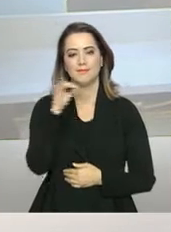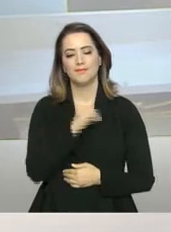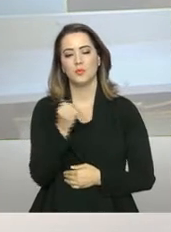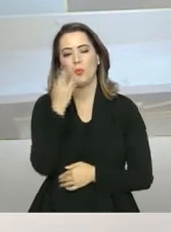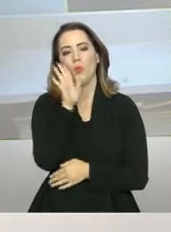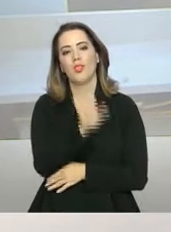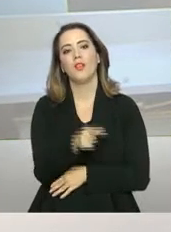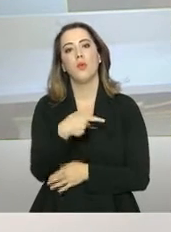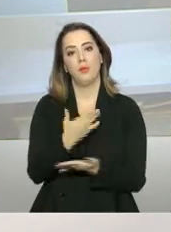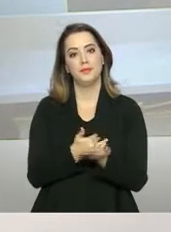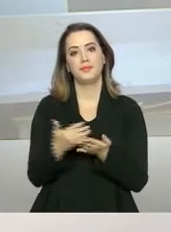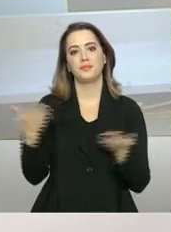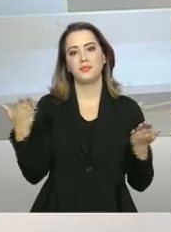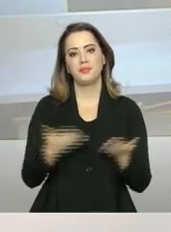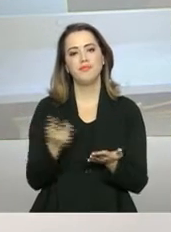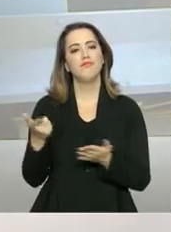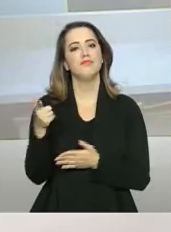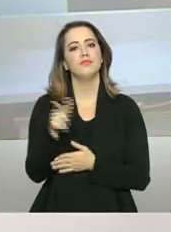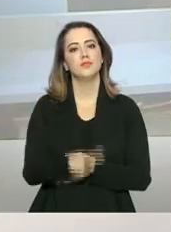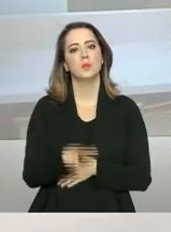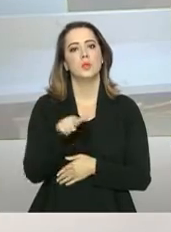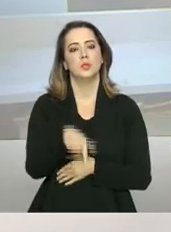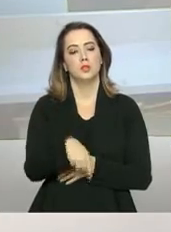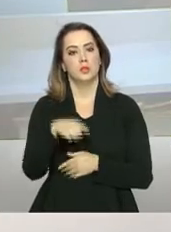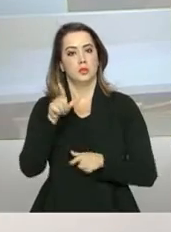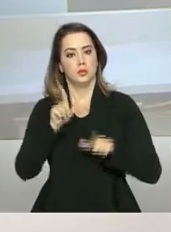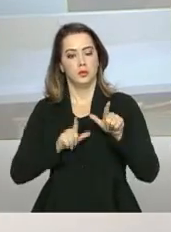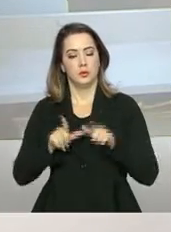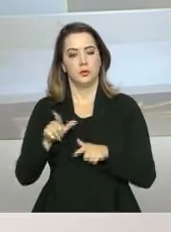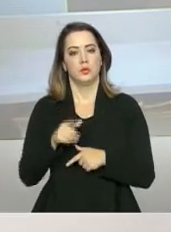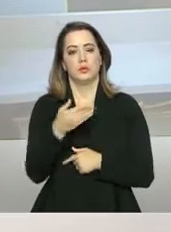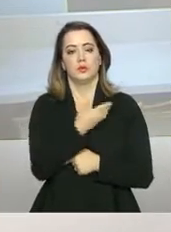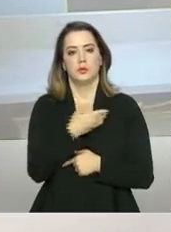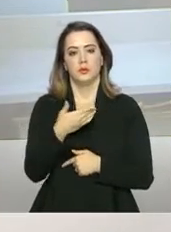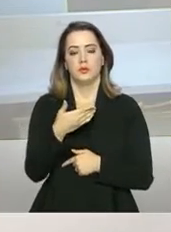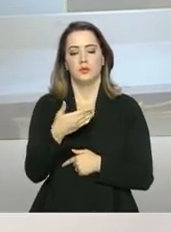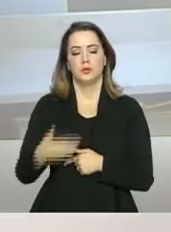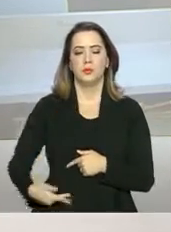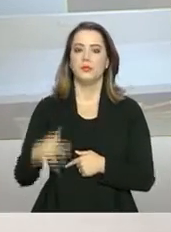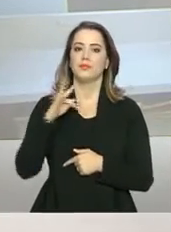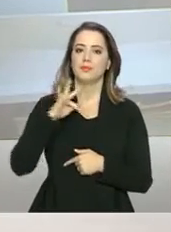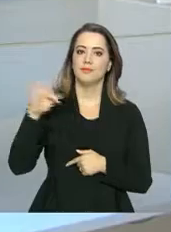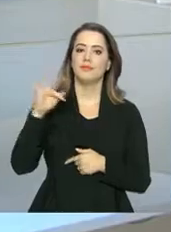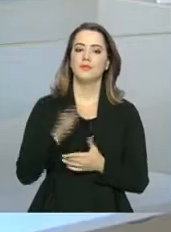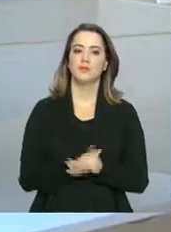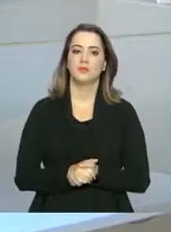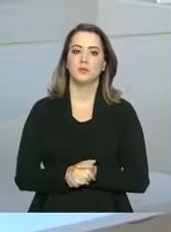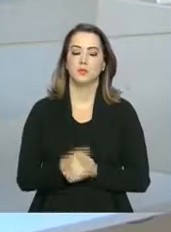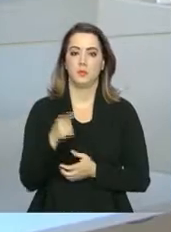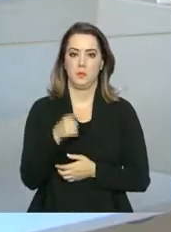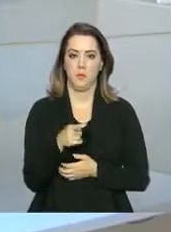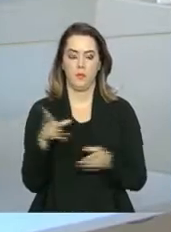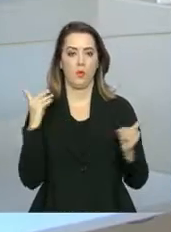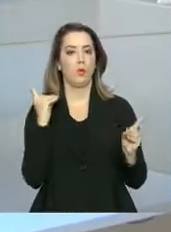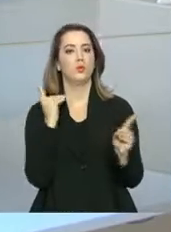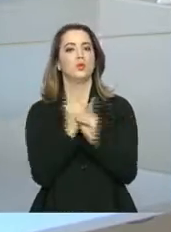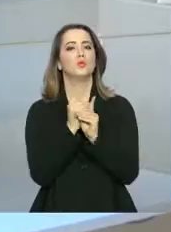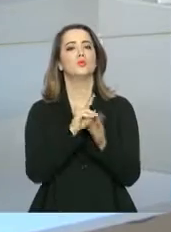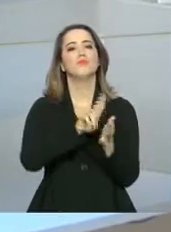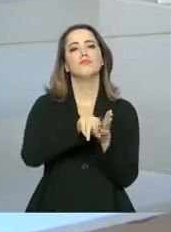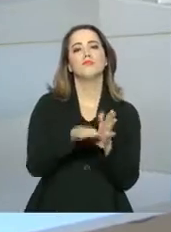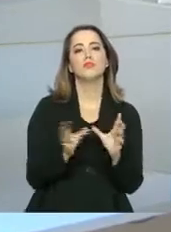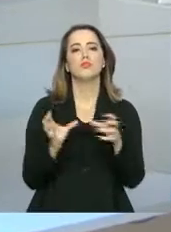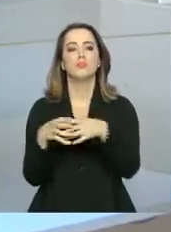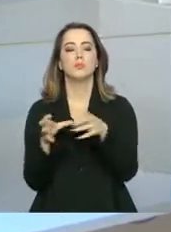Olá, boa tarde. Começa agora mais uma edição do Repórter NBR e as notícias do governo federal. Encontros de coordenação